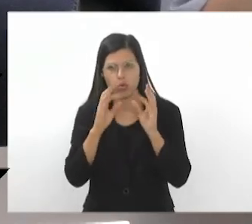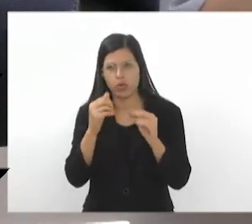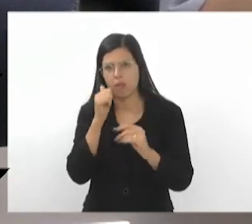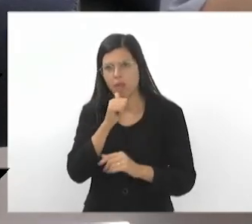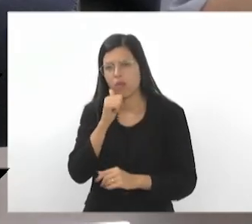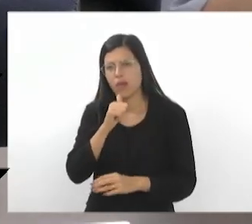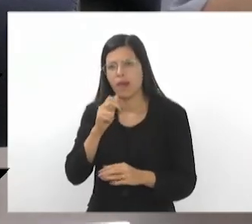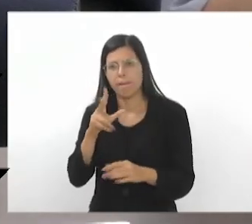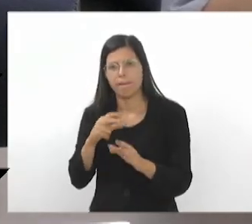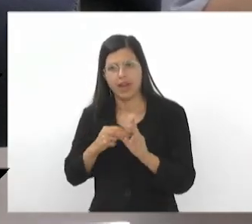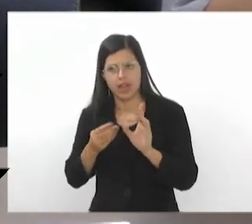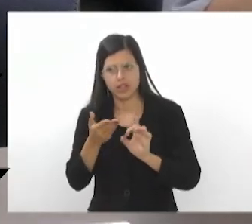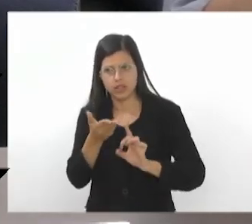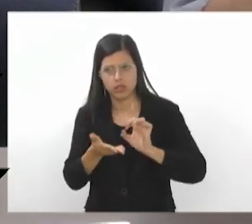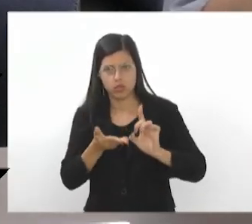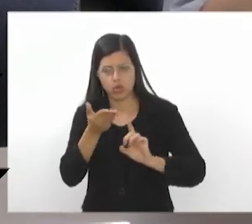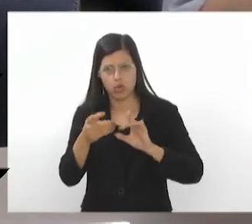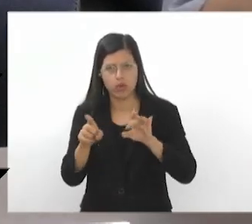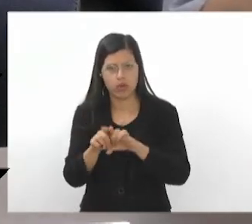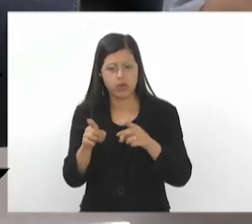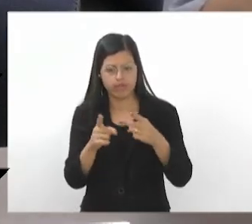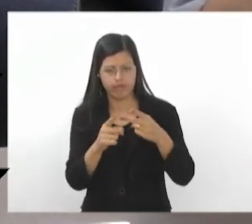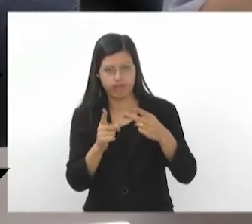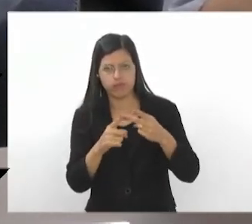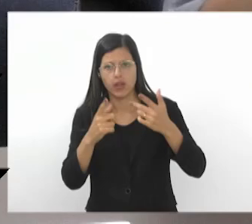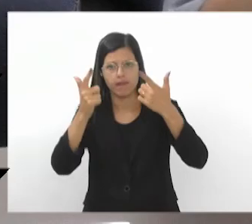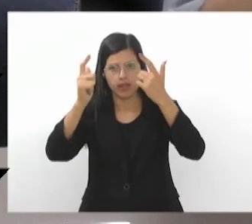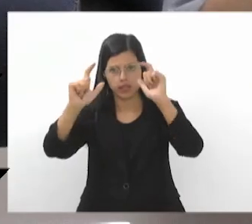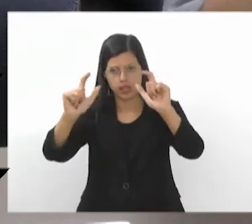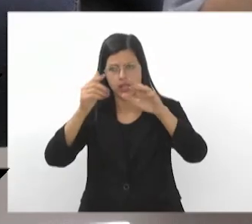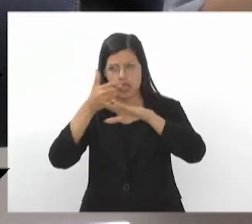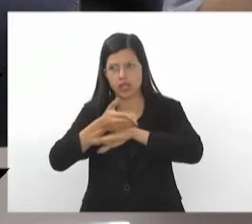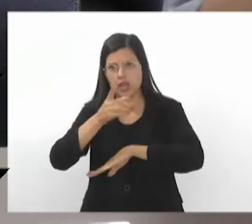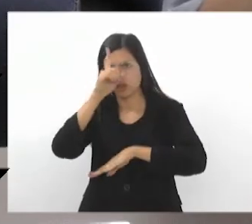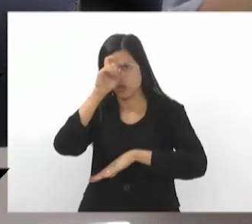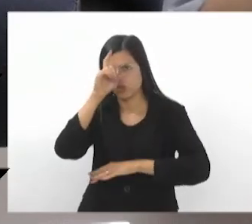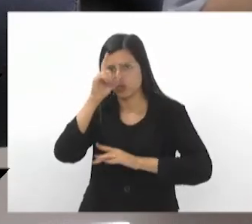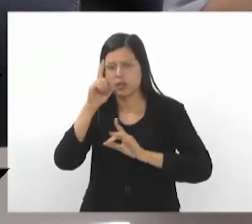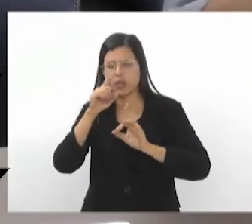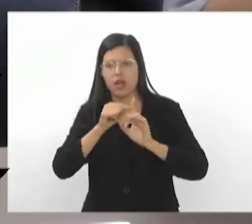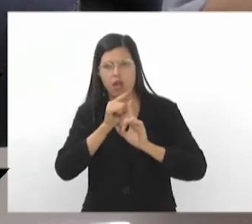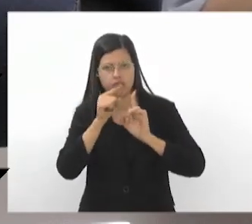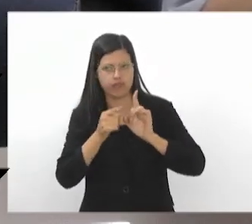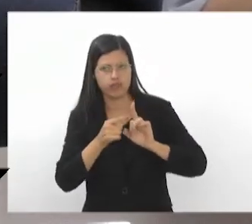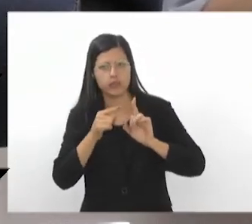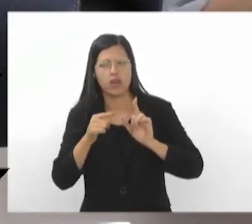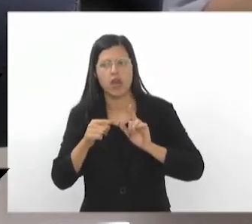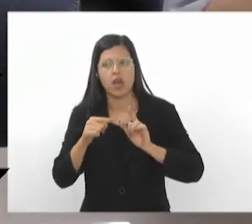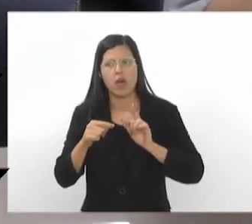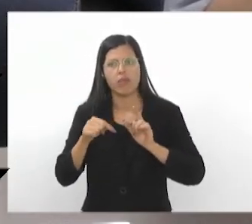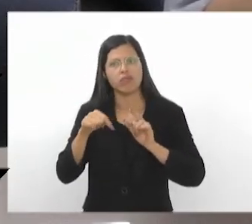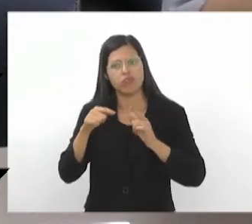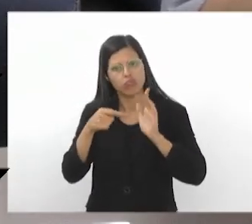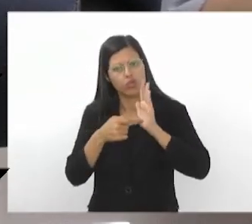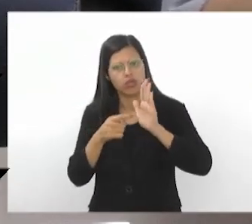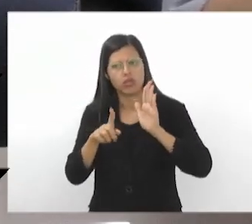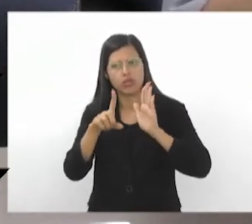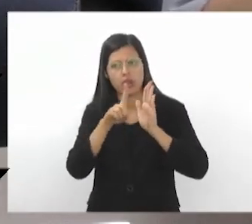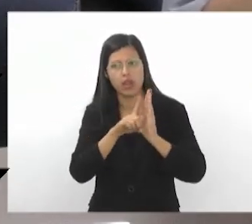de fixar na entrada das maternidades que, do ponto de vista da lei, as doulas podem acompanhar, etc. Essas duas eu